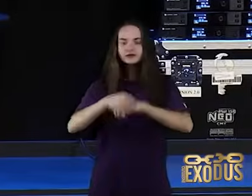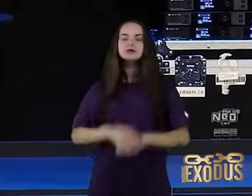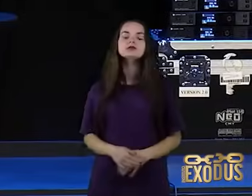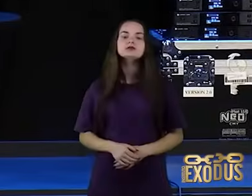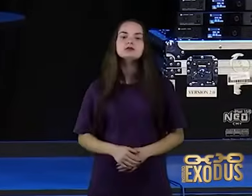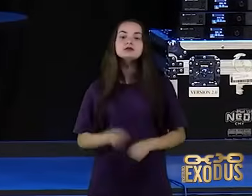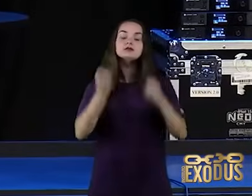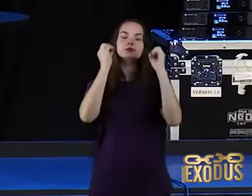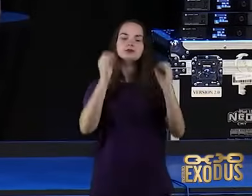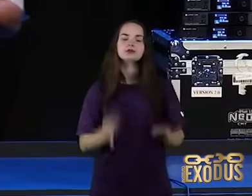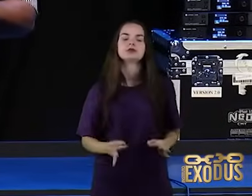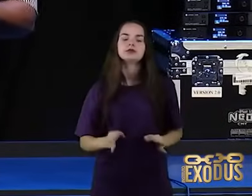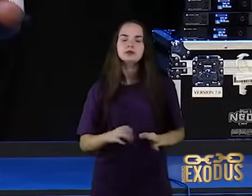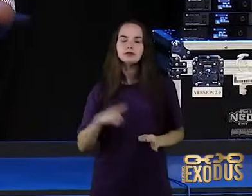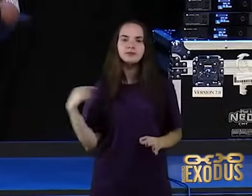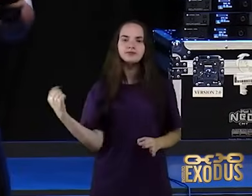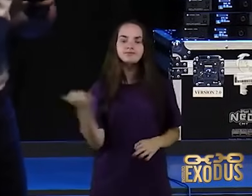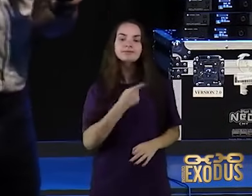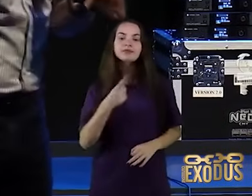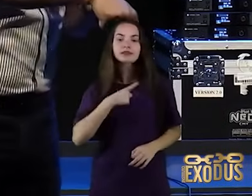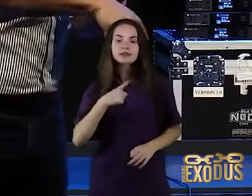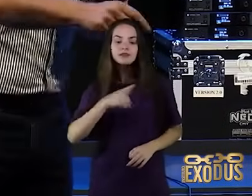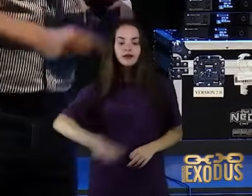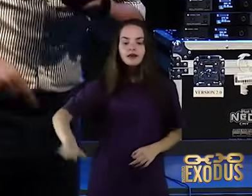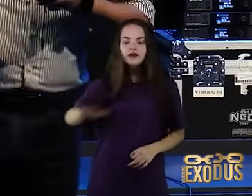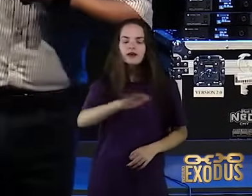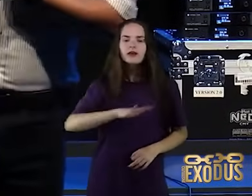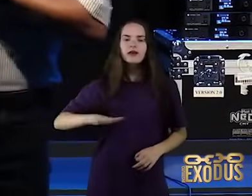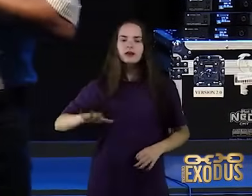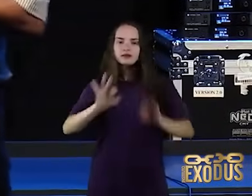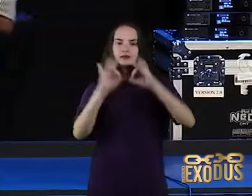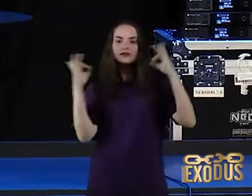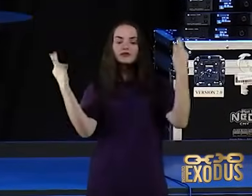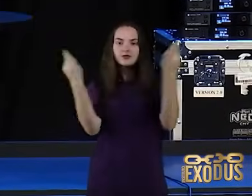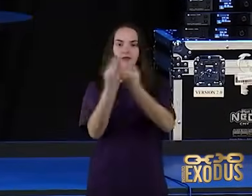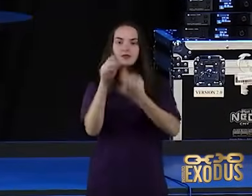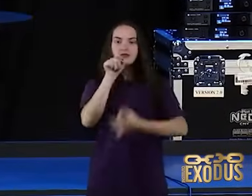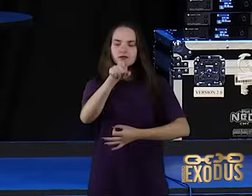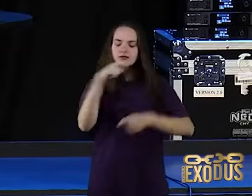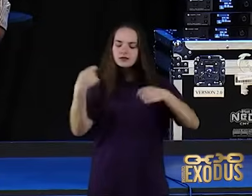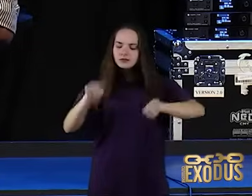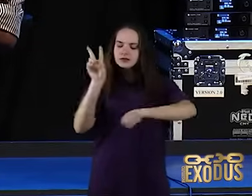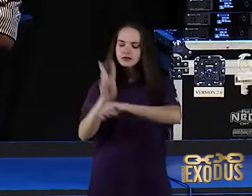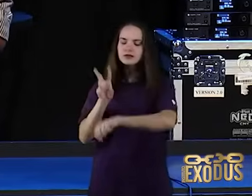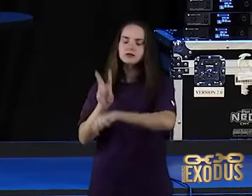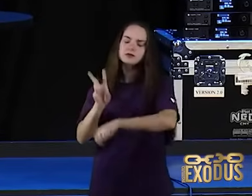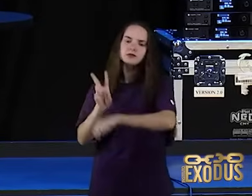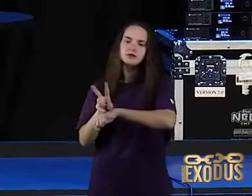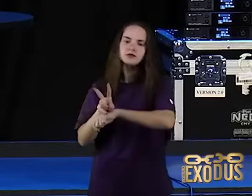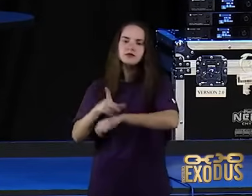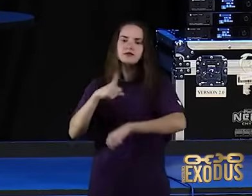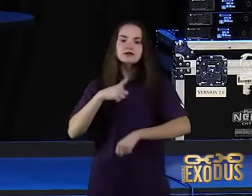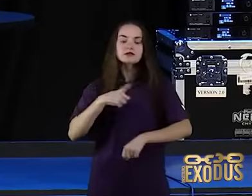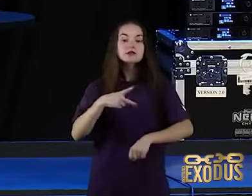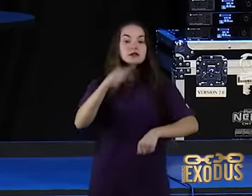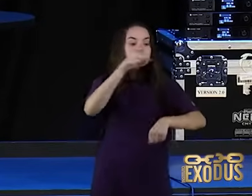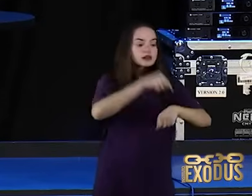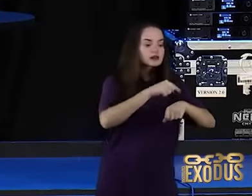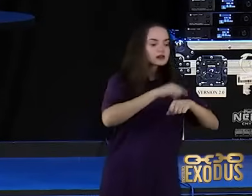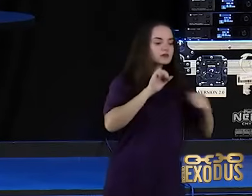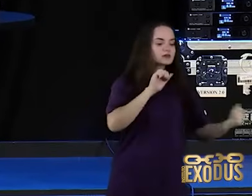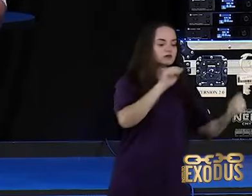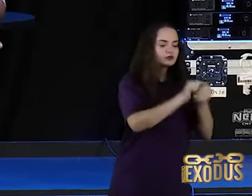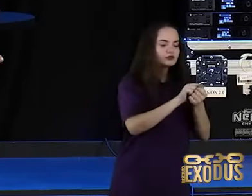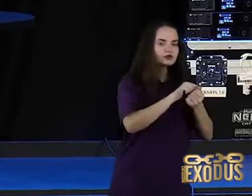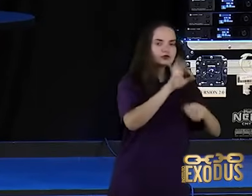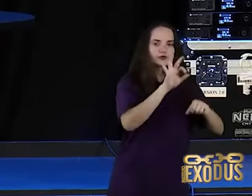para você existem áreas da nossa casa que você precisa investir existem tempos com com a nossa família que